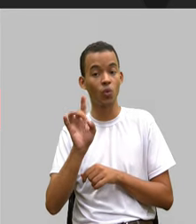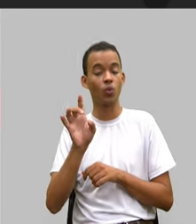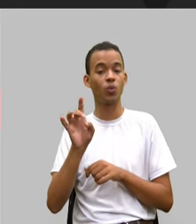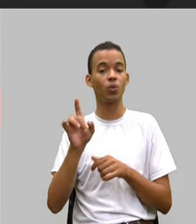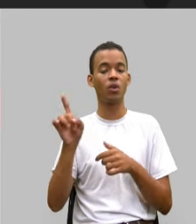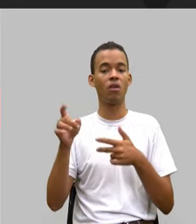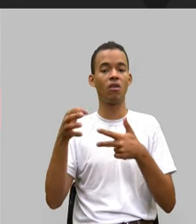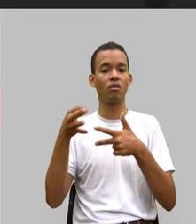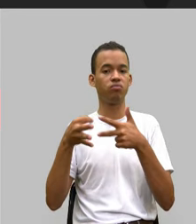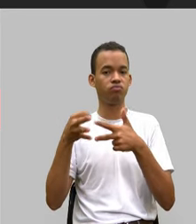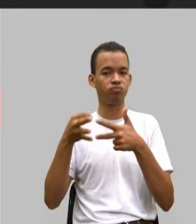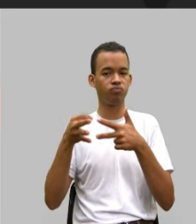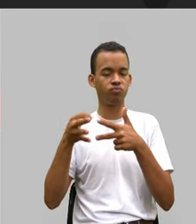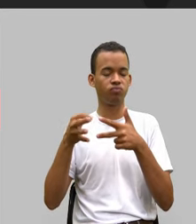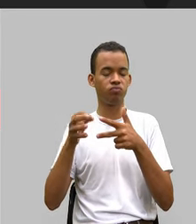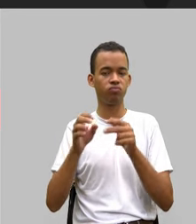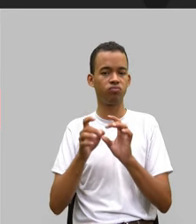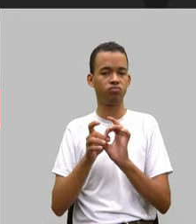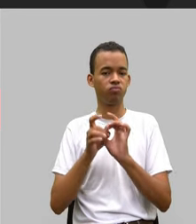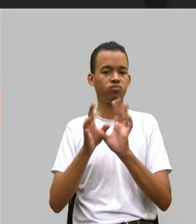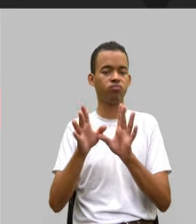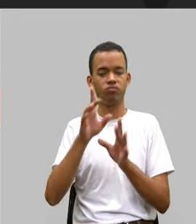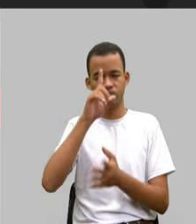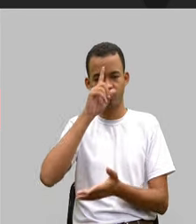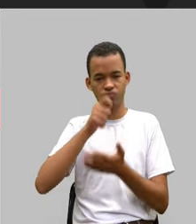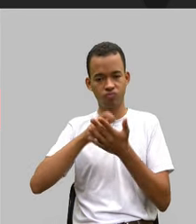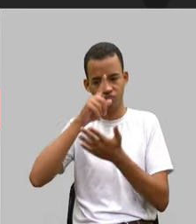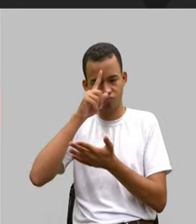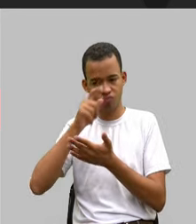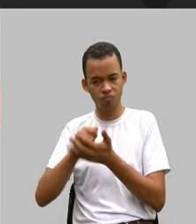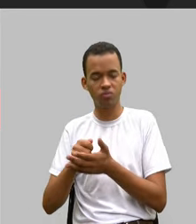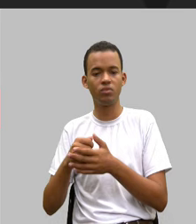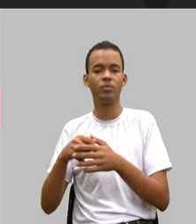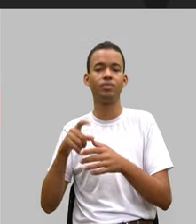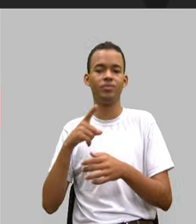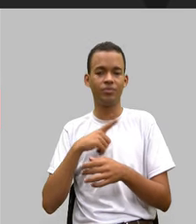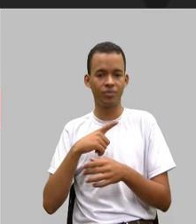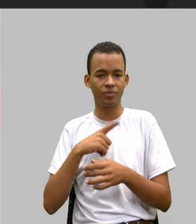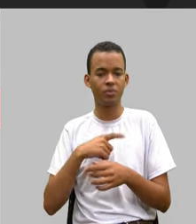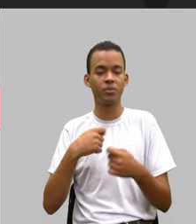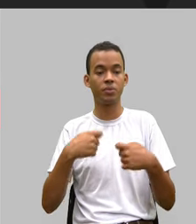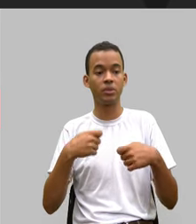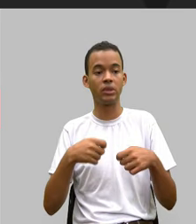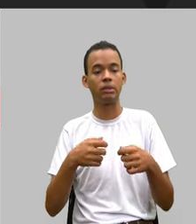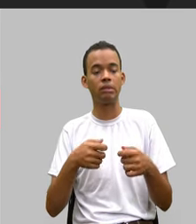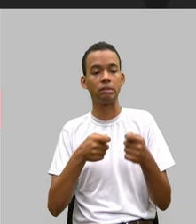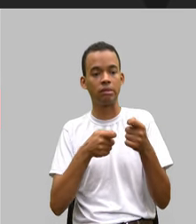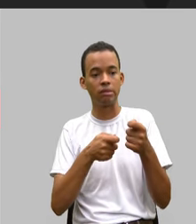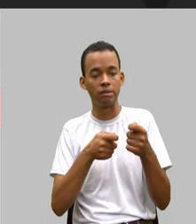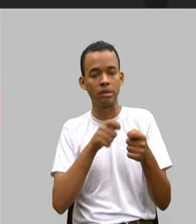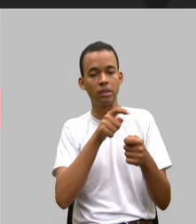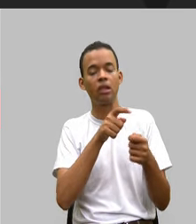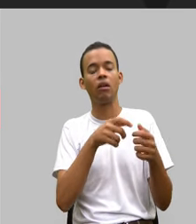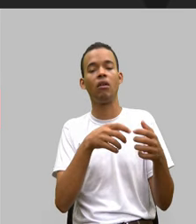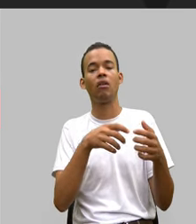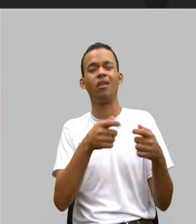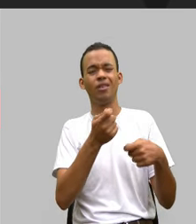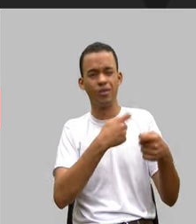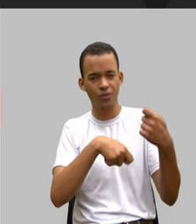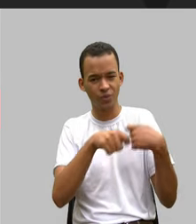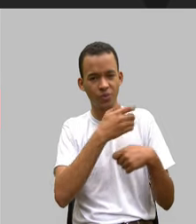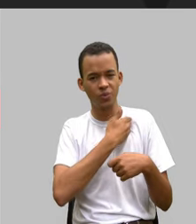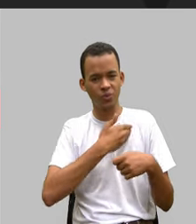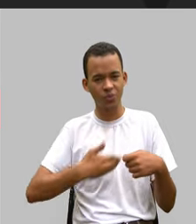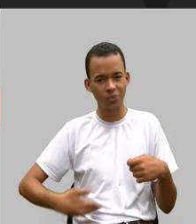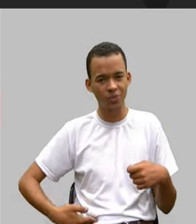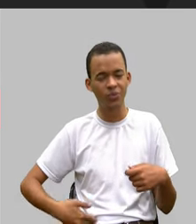exp pedido aqui decisões forçando a administração pública a união os estados a fornecer esse